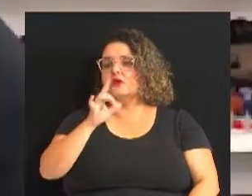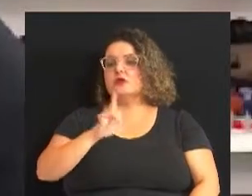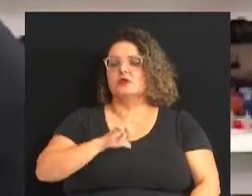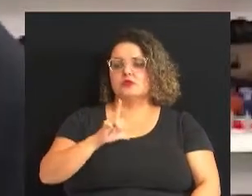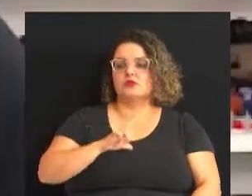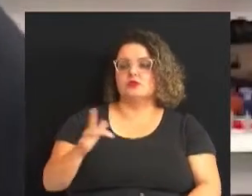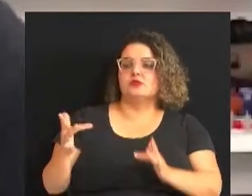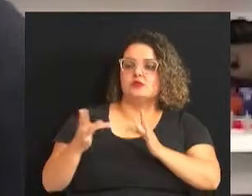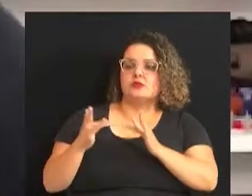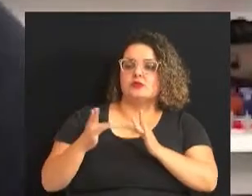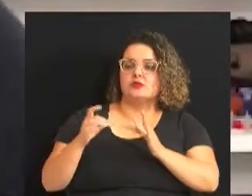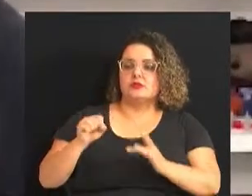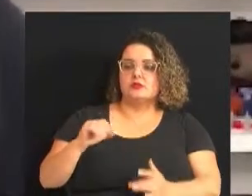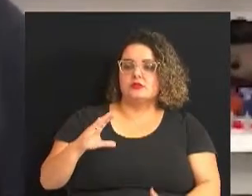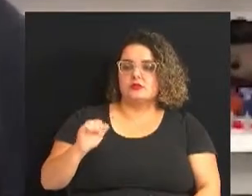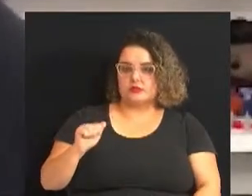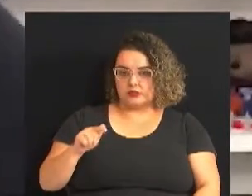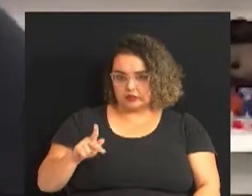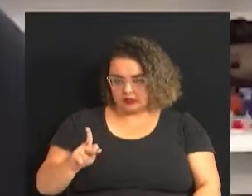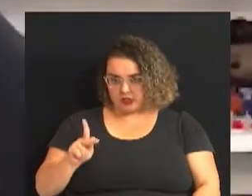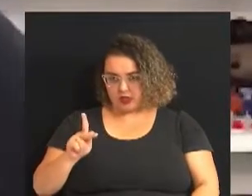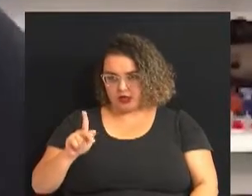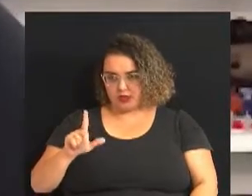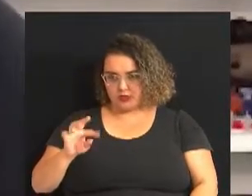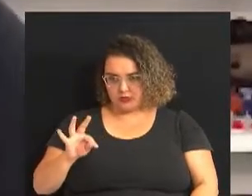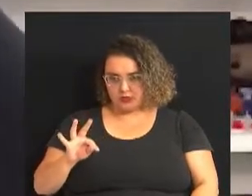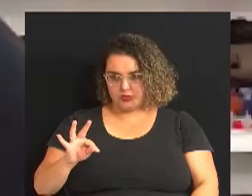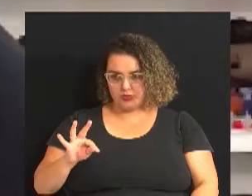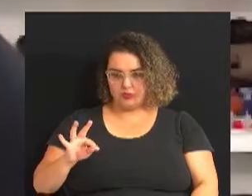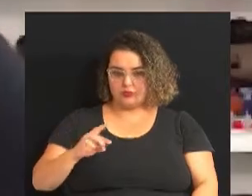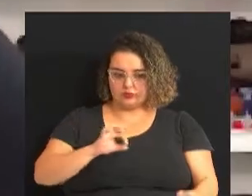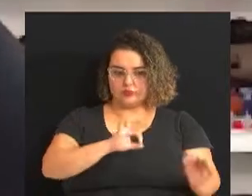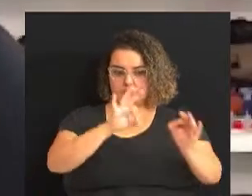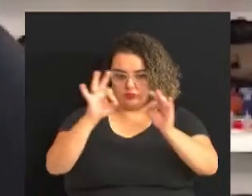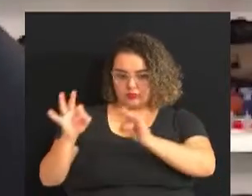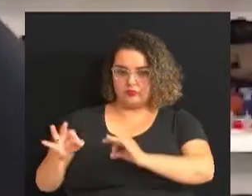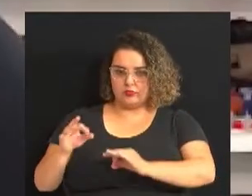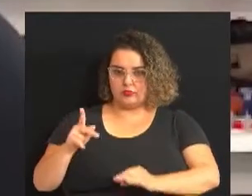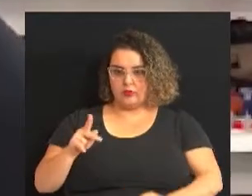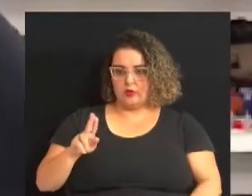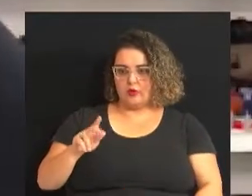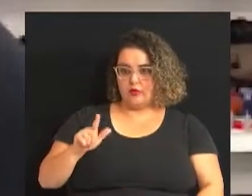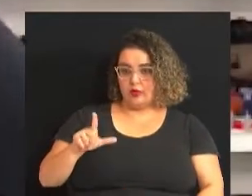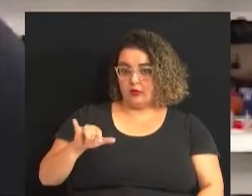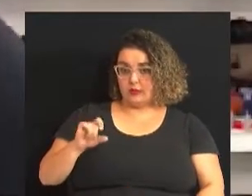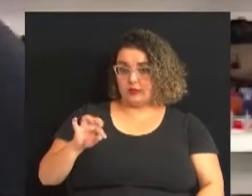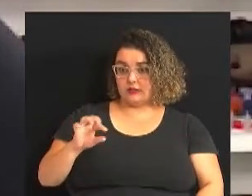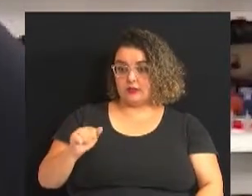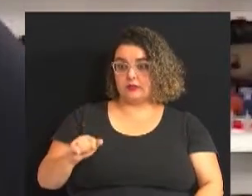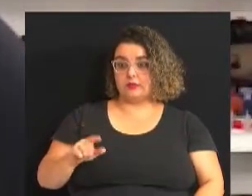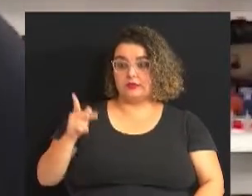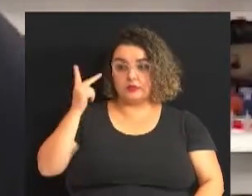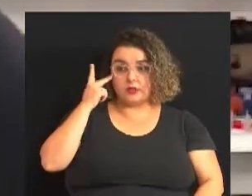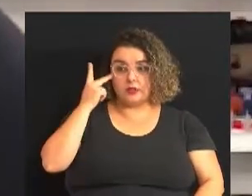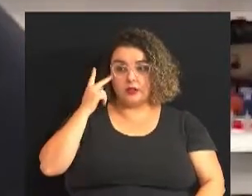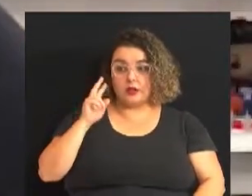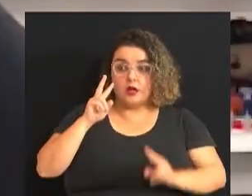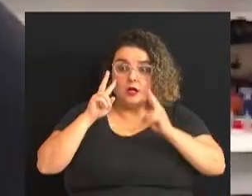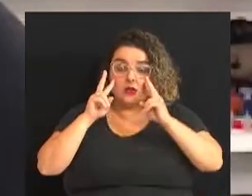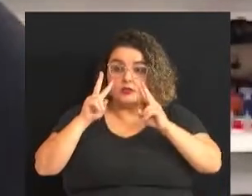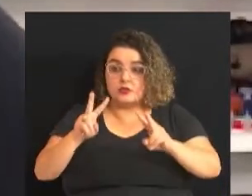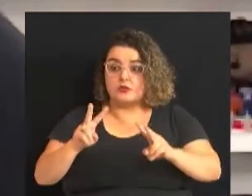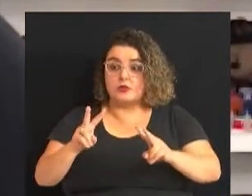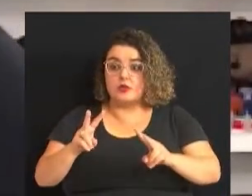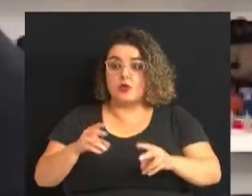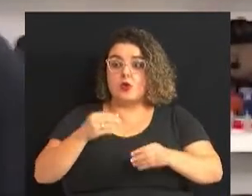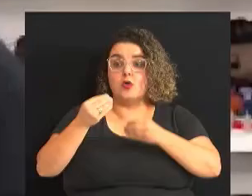um scout brasileiro que acompanhava muitos prospectos aqui no Paulistano e no Pinheiros, em São Paulo, e eles olham até a